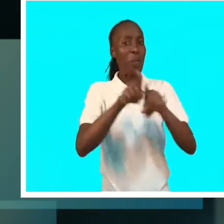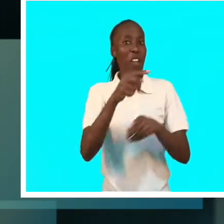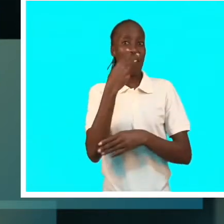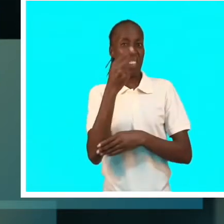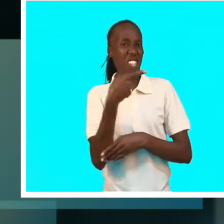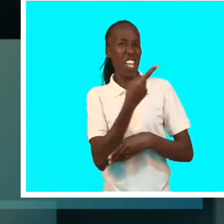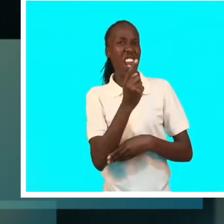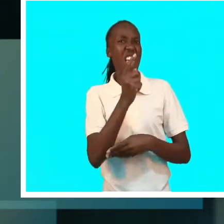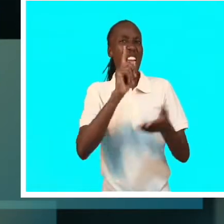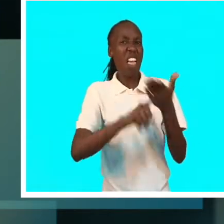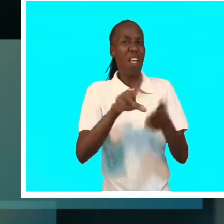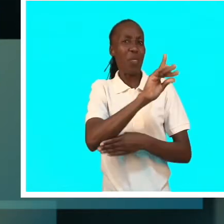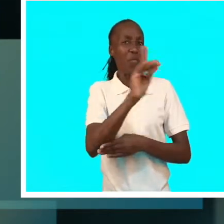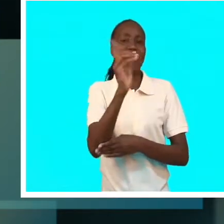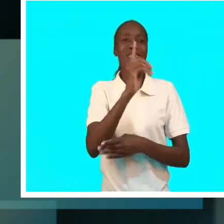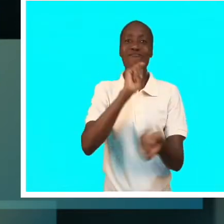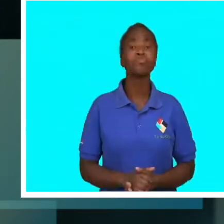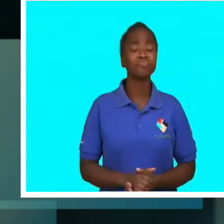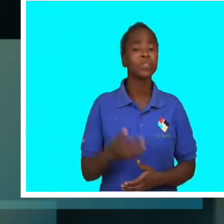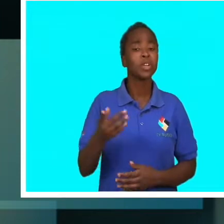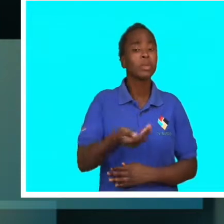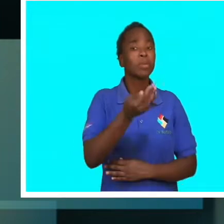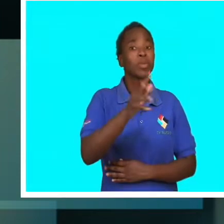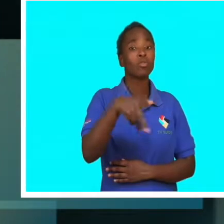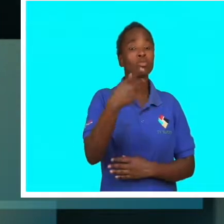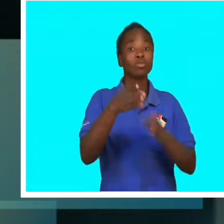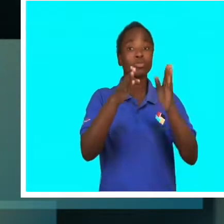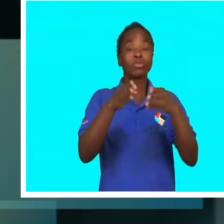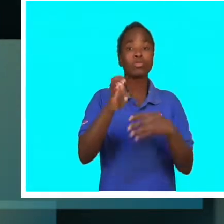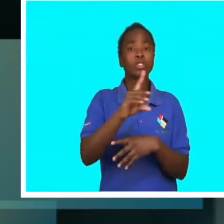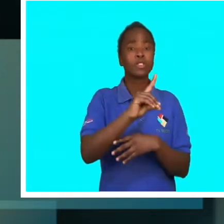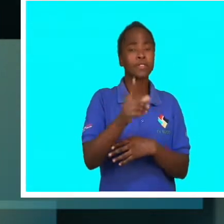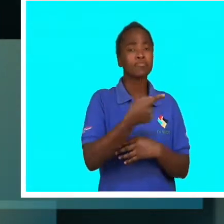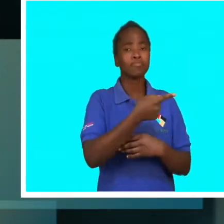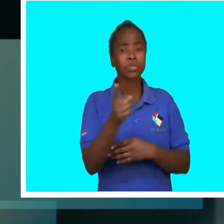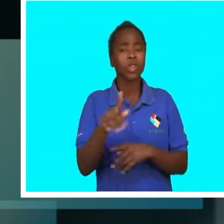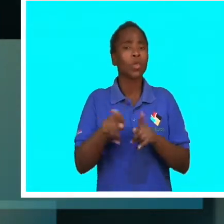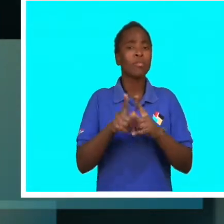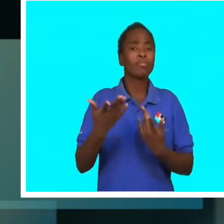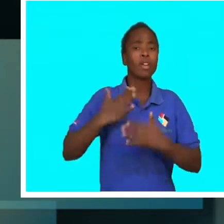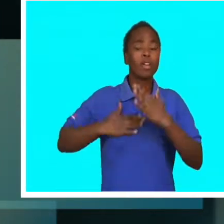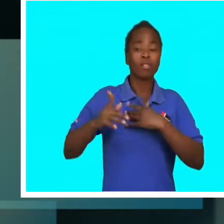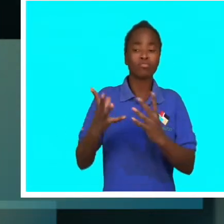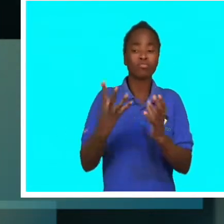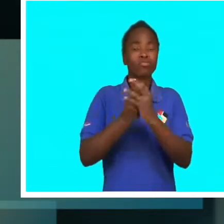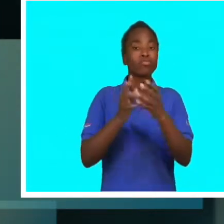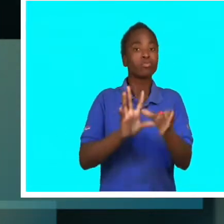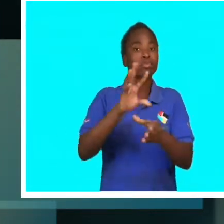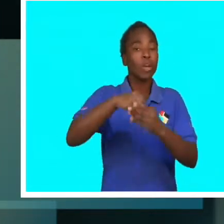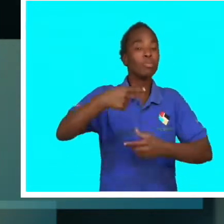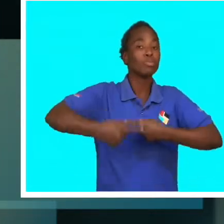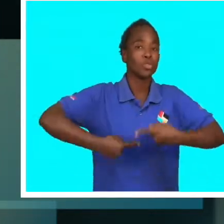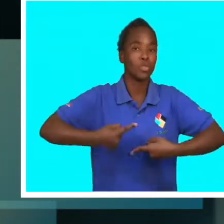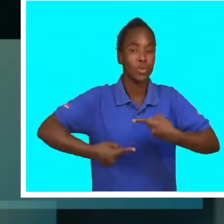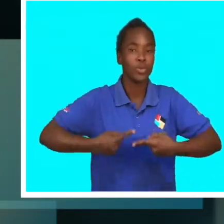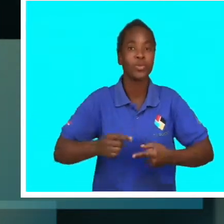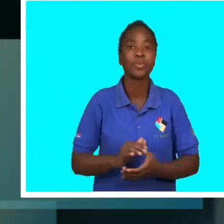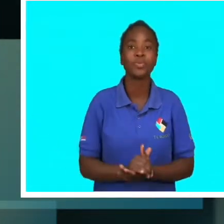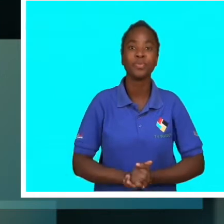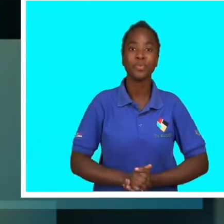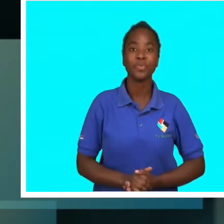já não lhe apontam como atleta deficiente, mas como atleta. Por isso, apelam às outras pessoas com deficiência a juntarem-se